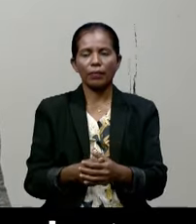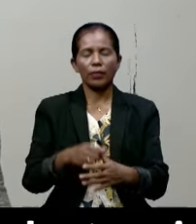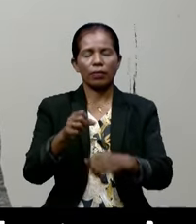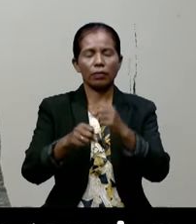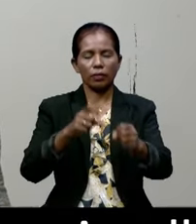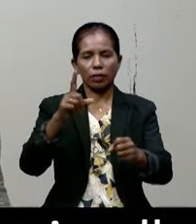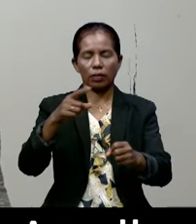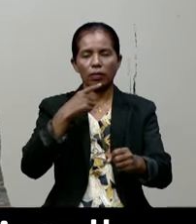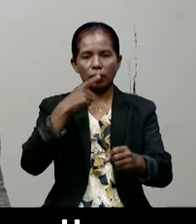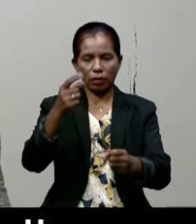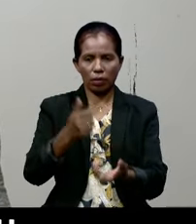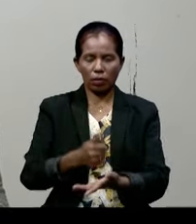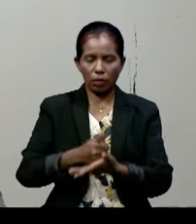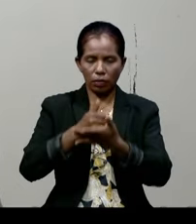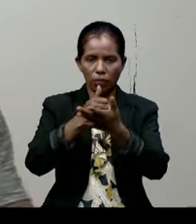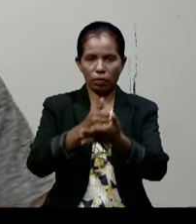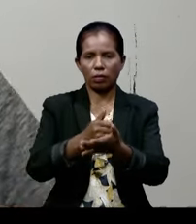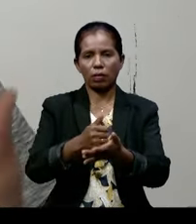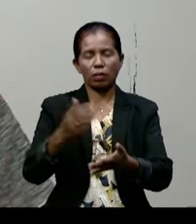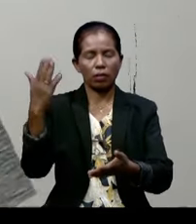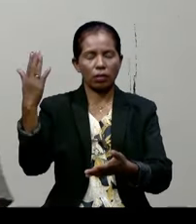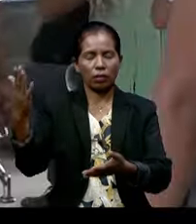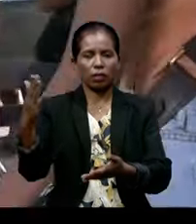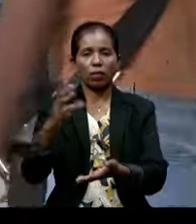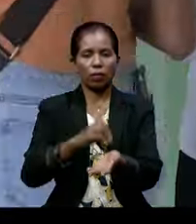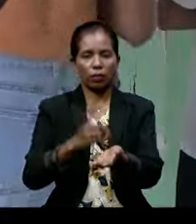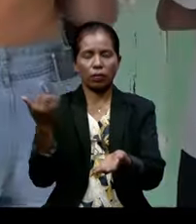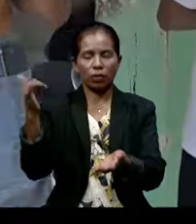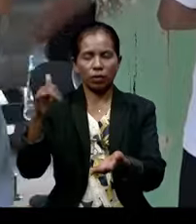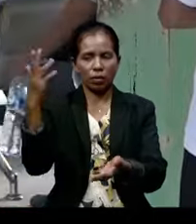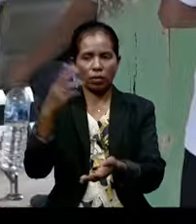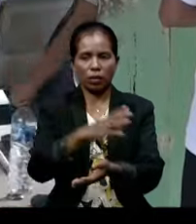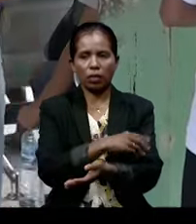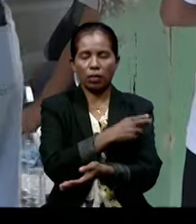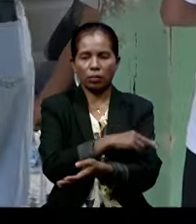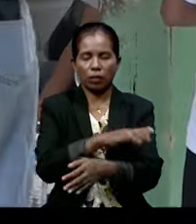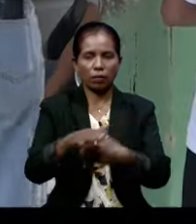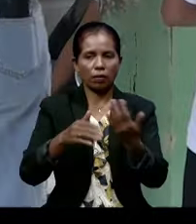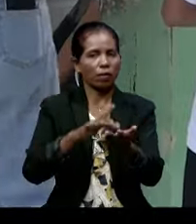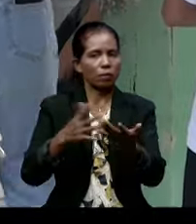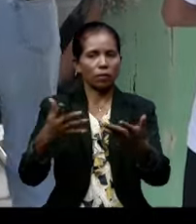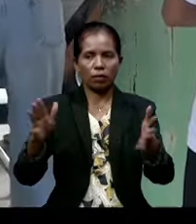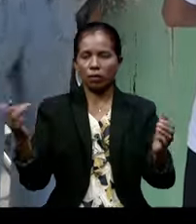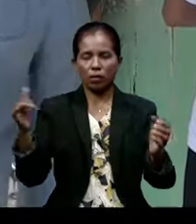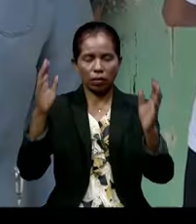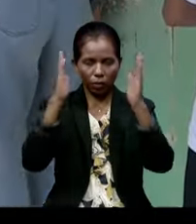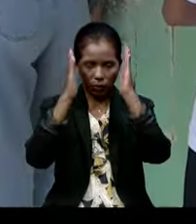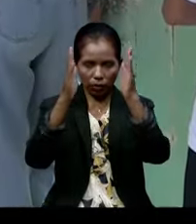mos questiona atendimento pessoal saúde Sira e território nacional, tamba além de a imurucla iha, Sira mos ladun